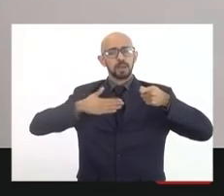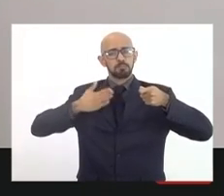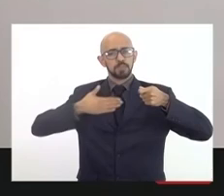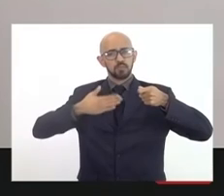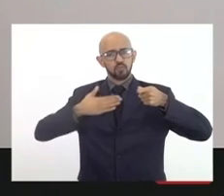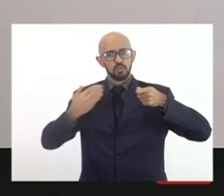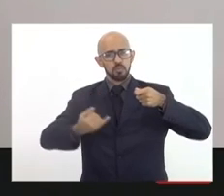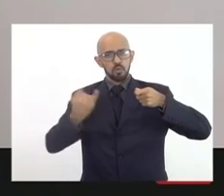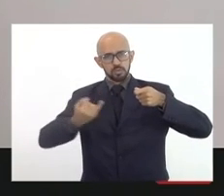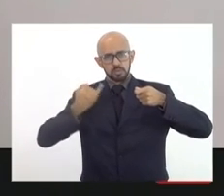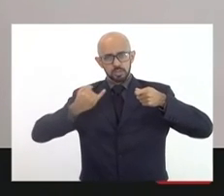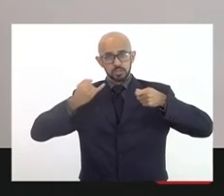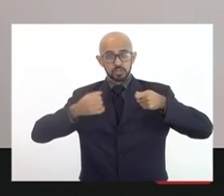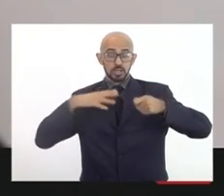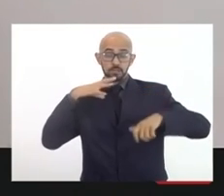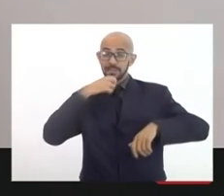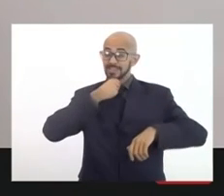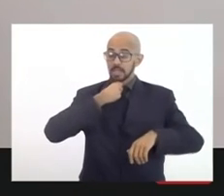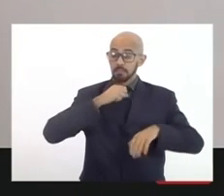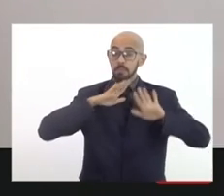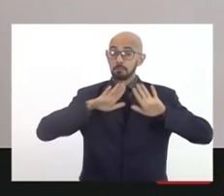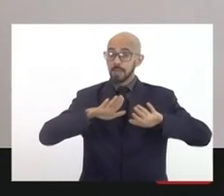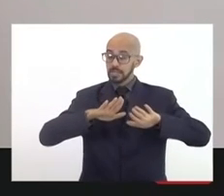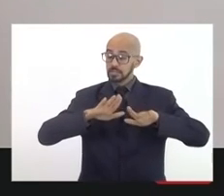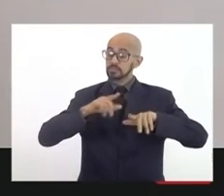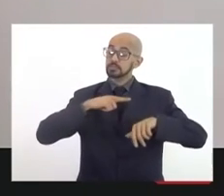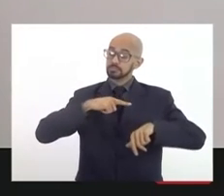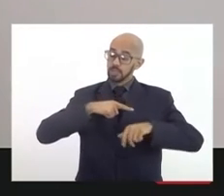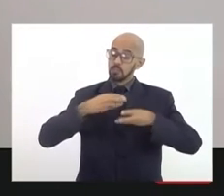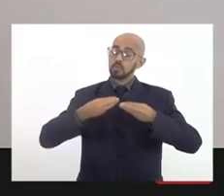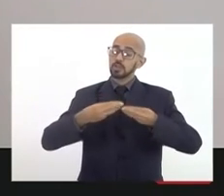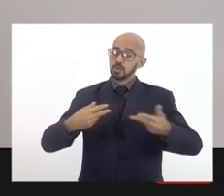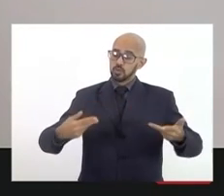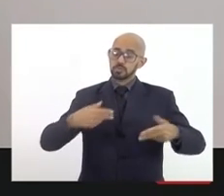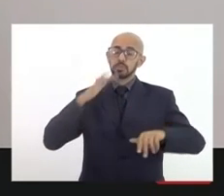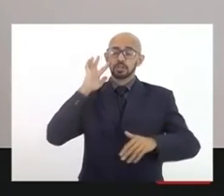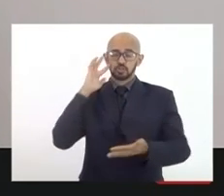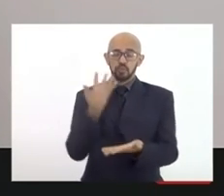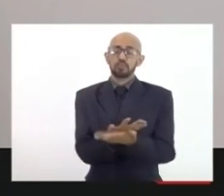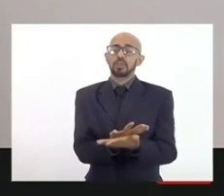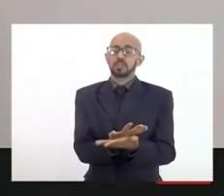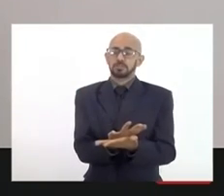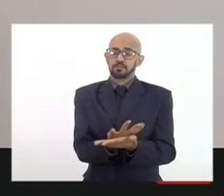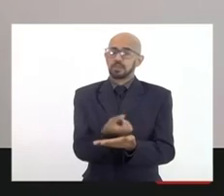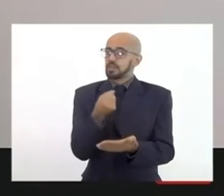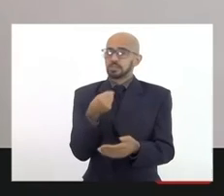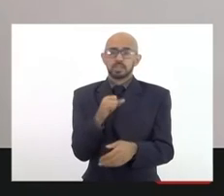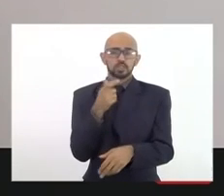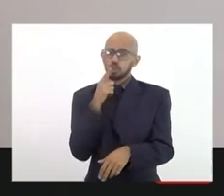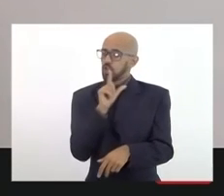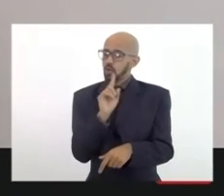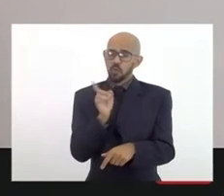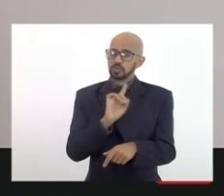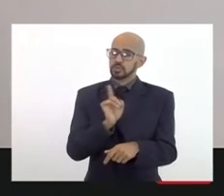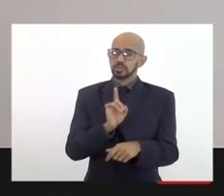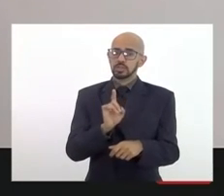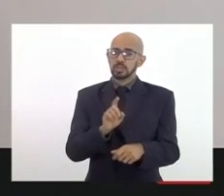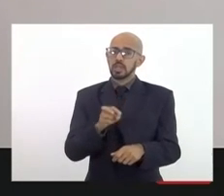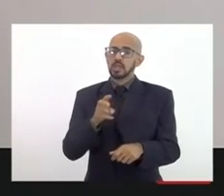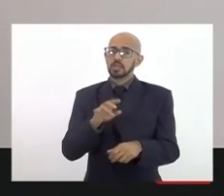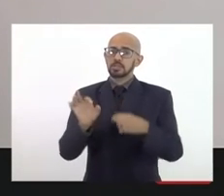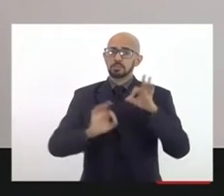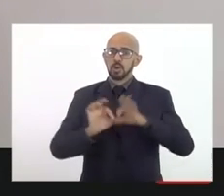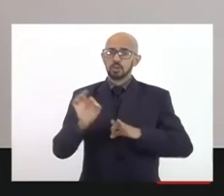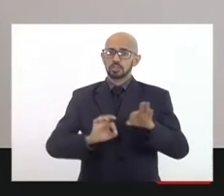a percepção. Agora, tem uma série de pontos a fechar. Nós, se não fecharmos, se ficarmos... Esse projeto